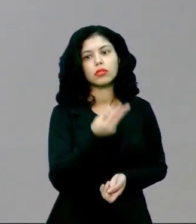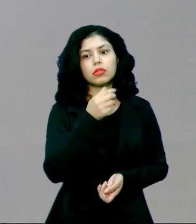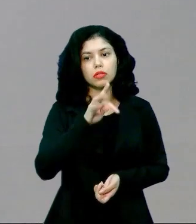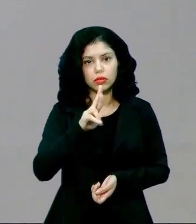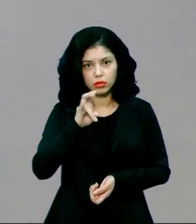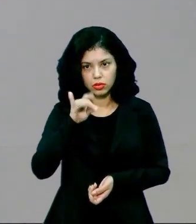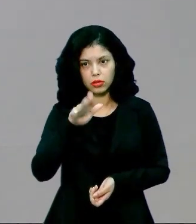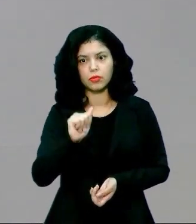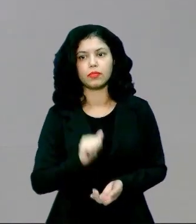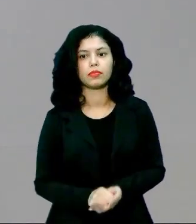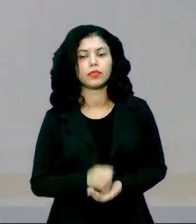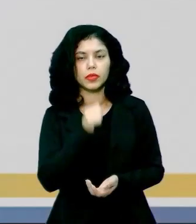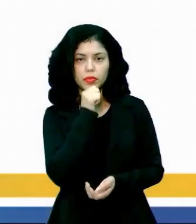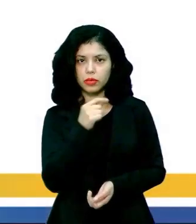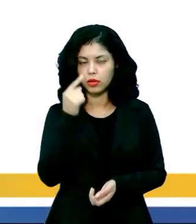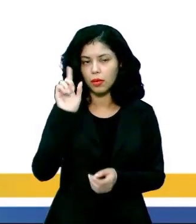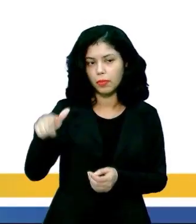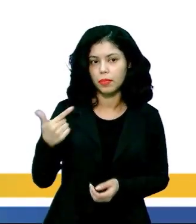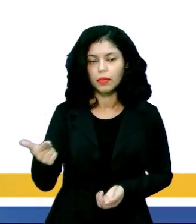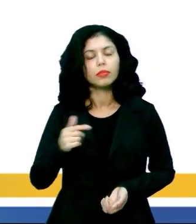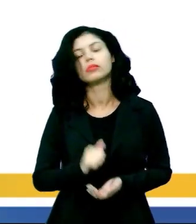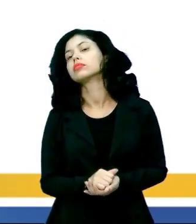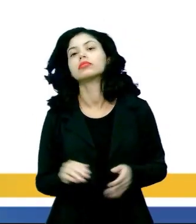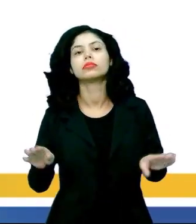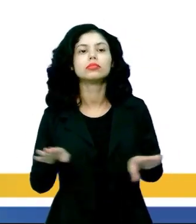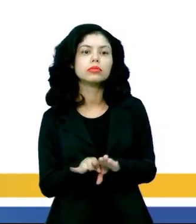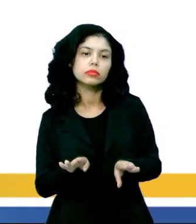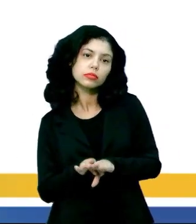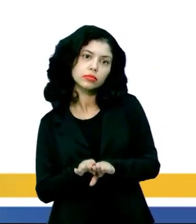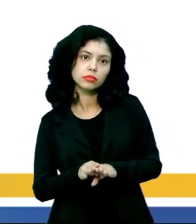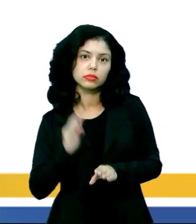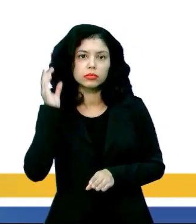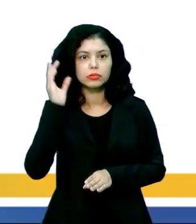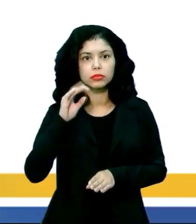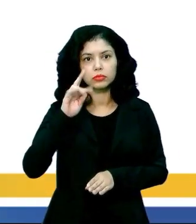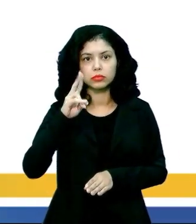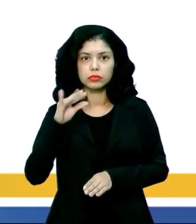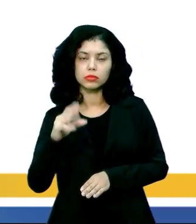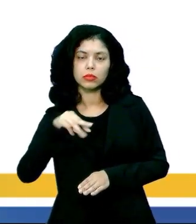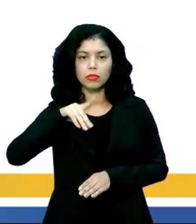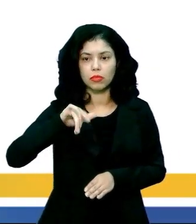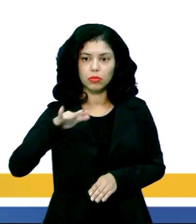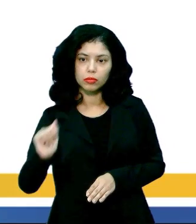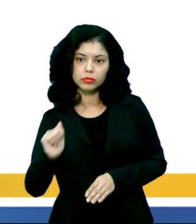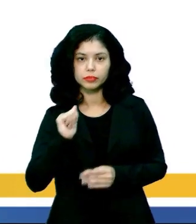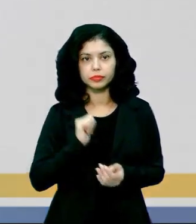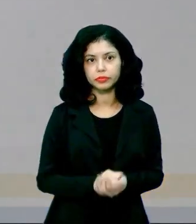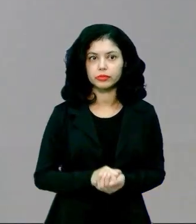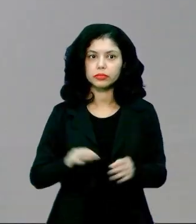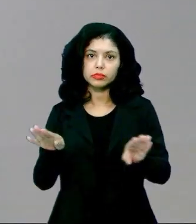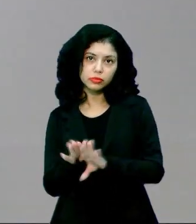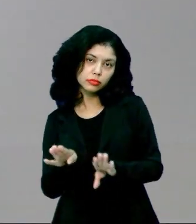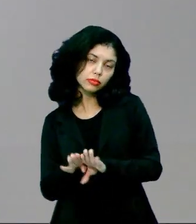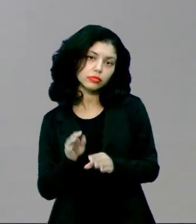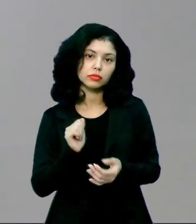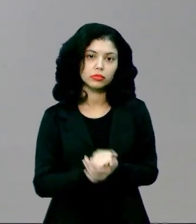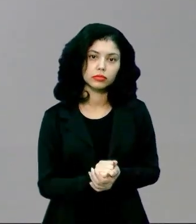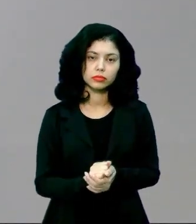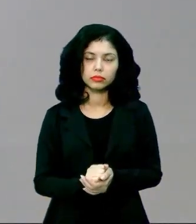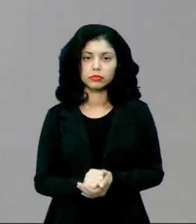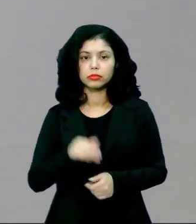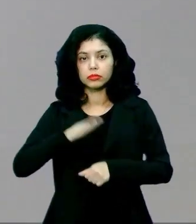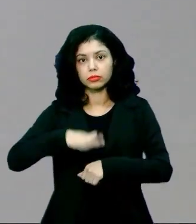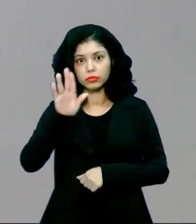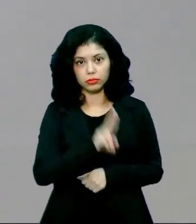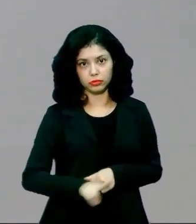Tudo bem? Já a próxima concentração, ela é a concentração molar. A concentração molar, ela é a concentração que